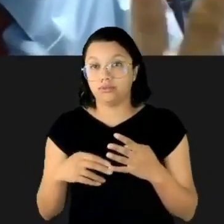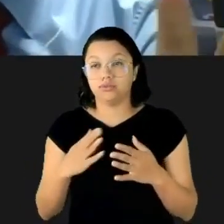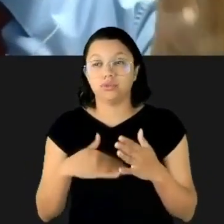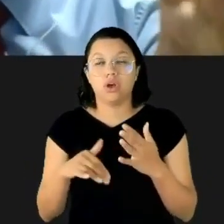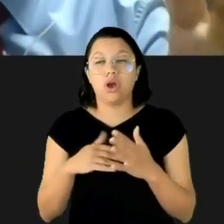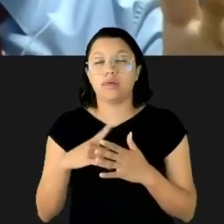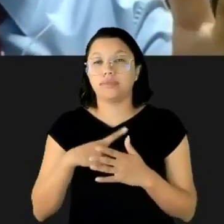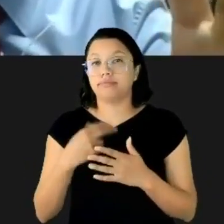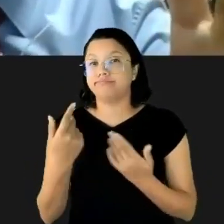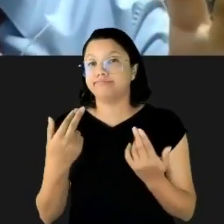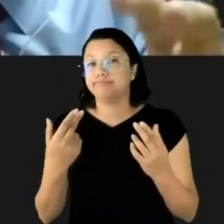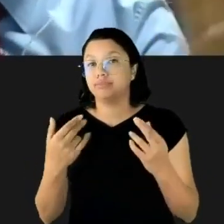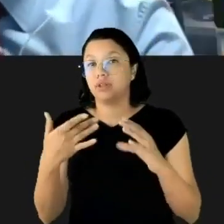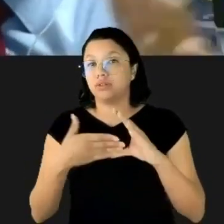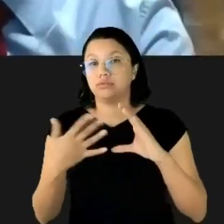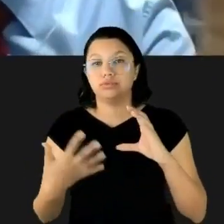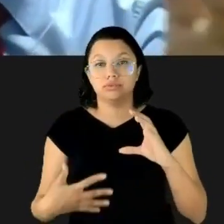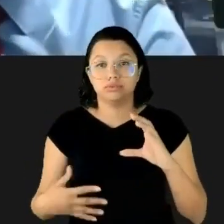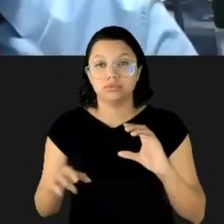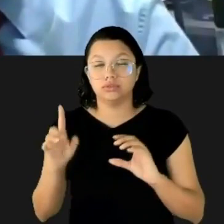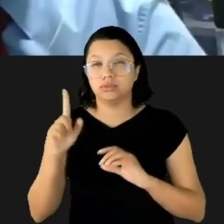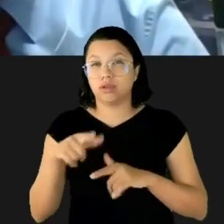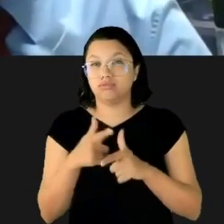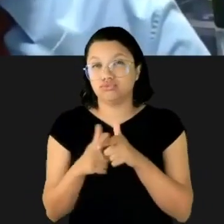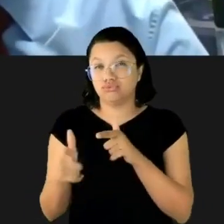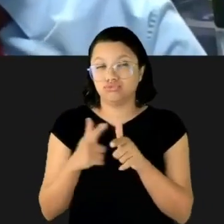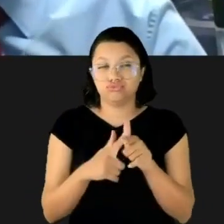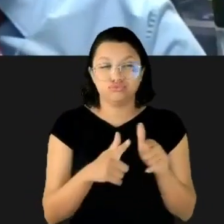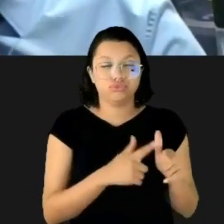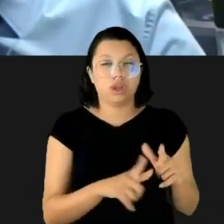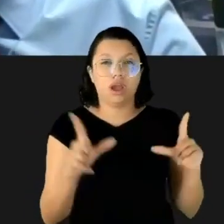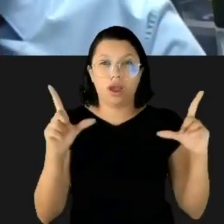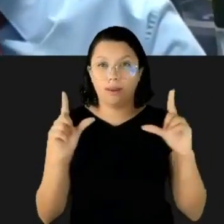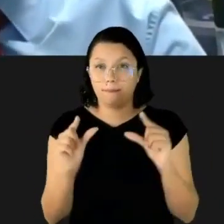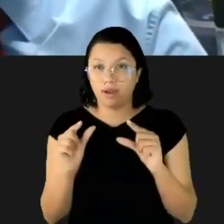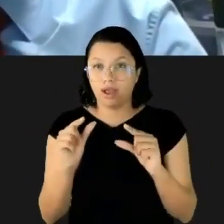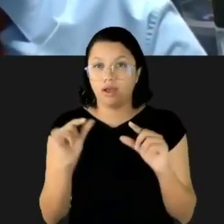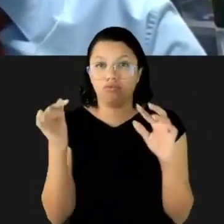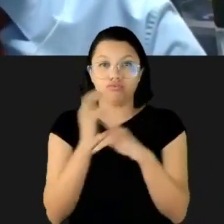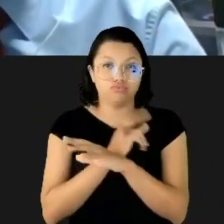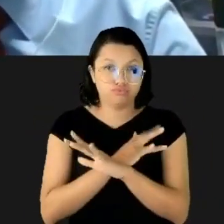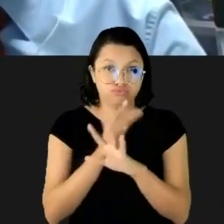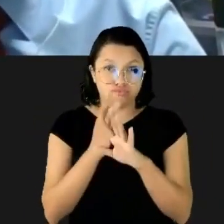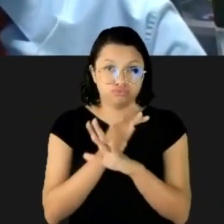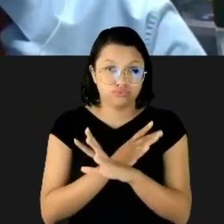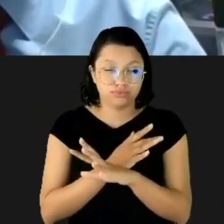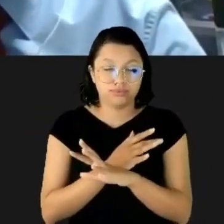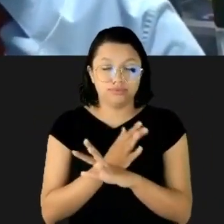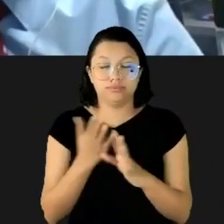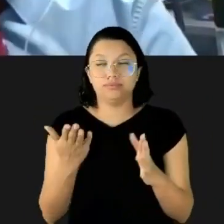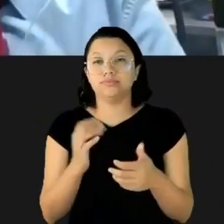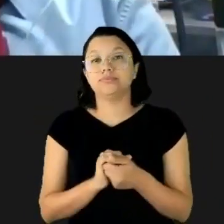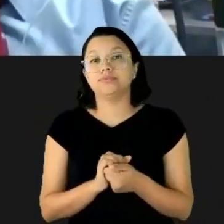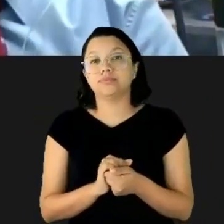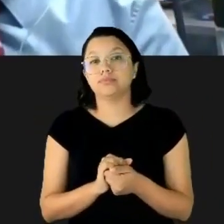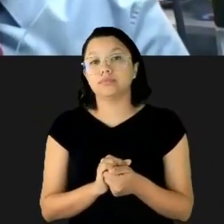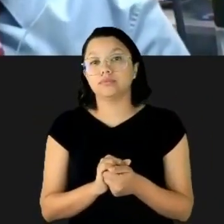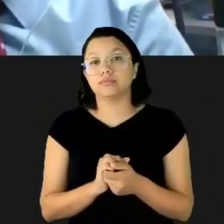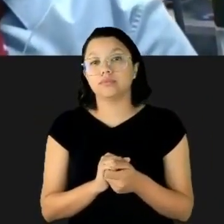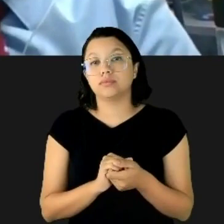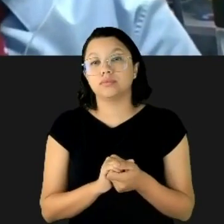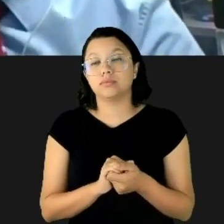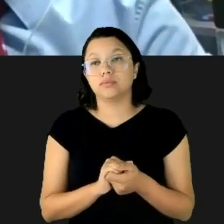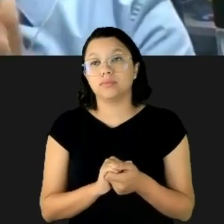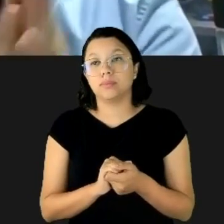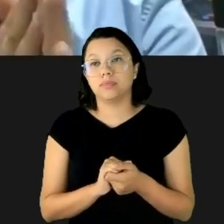todos eles tem a mesma característica são só divididos em pequenos em pequenos fluxos já